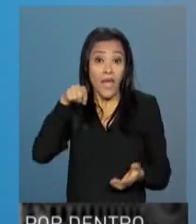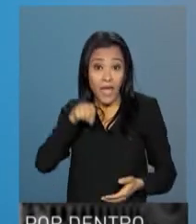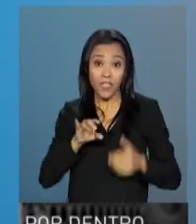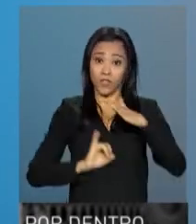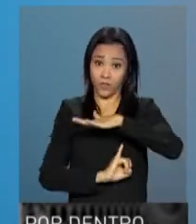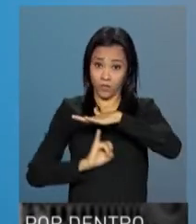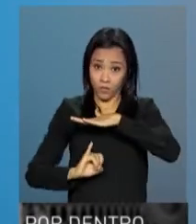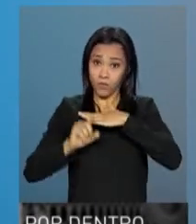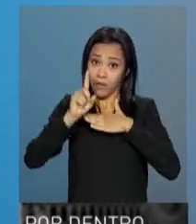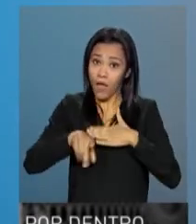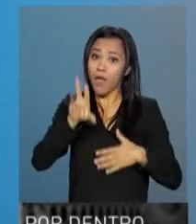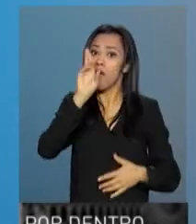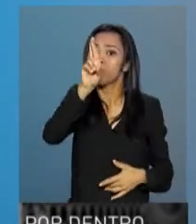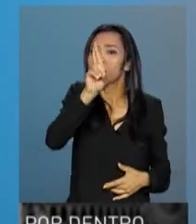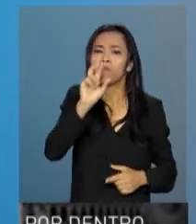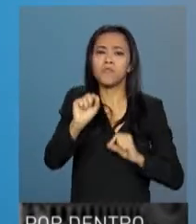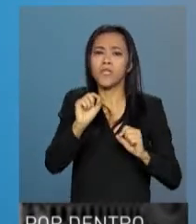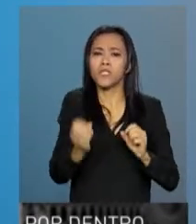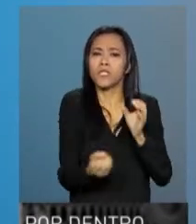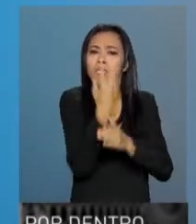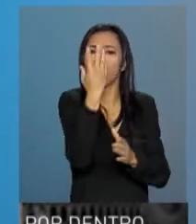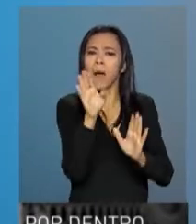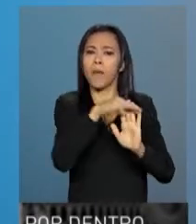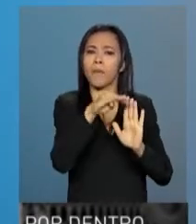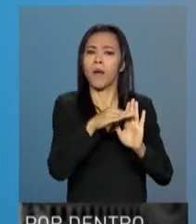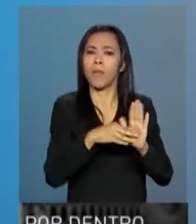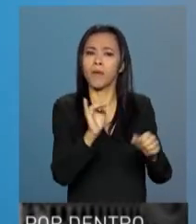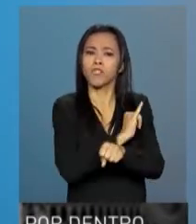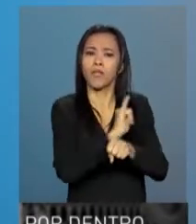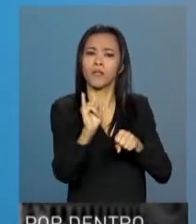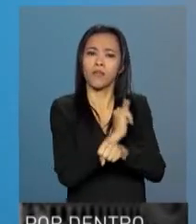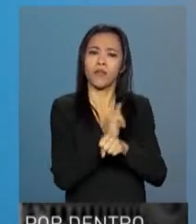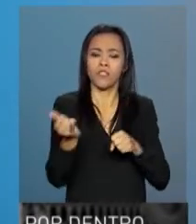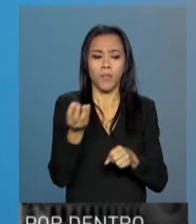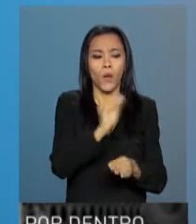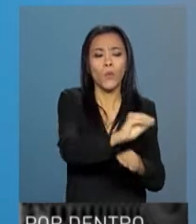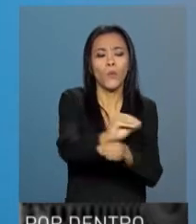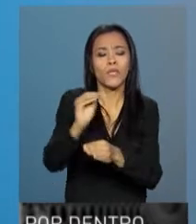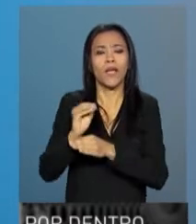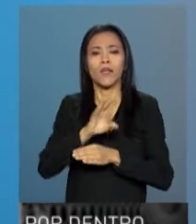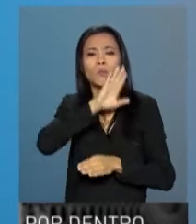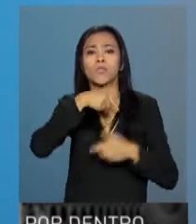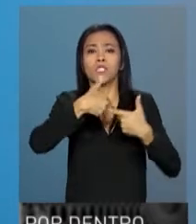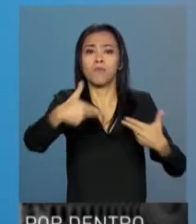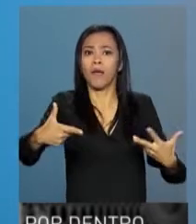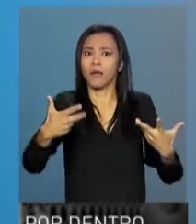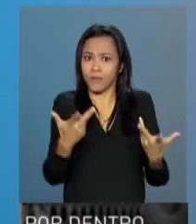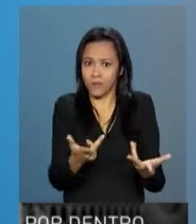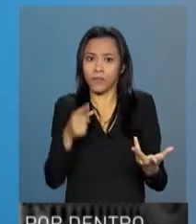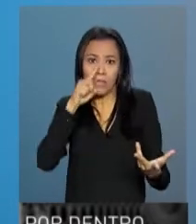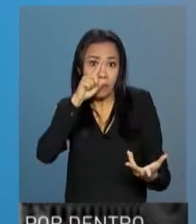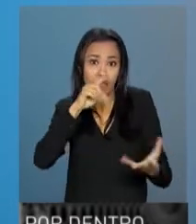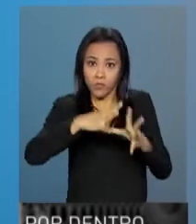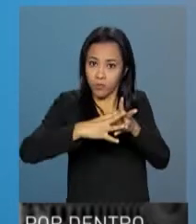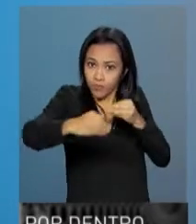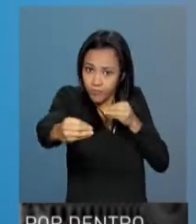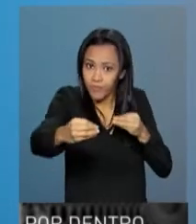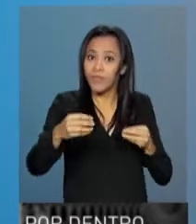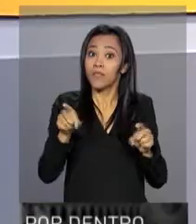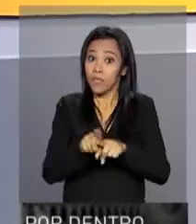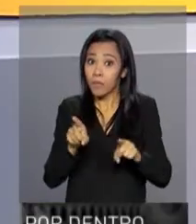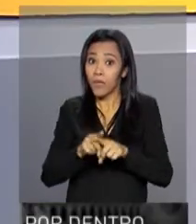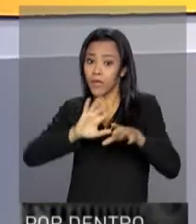responsável pelas estratégias de conservação das espécies da fauna ameaçada além das cavidades naturais ou seja